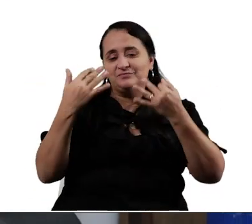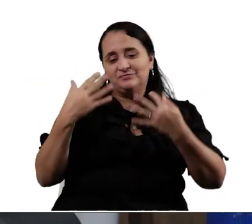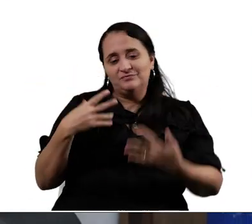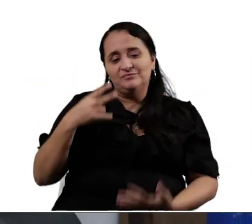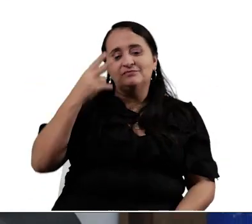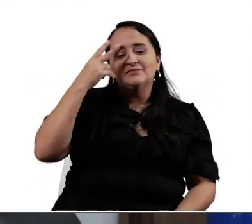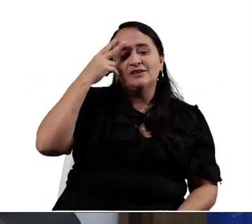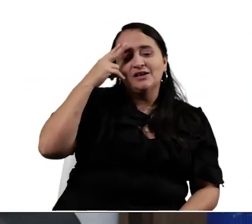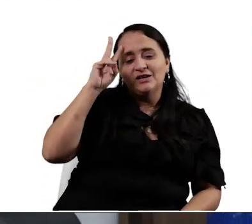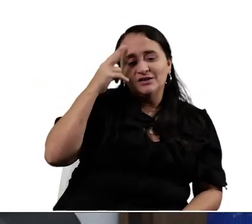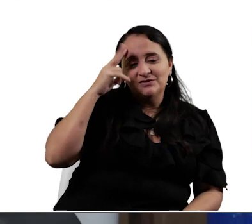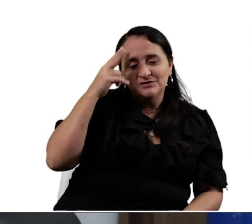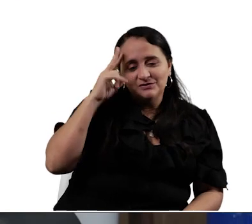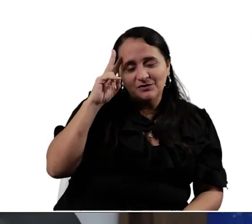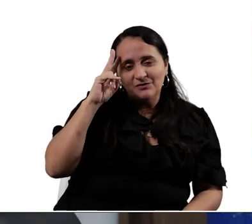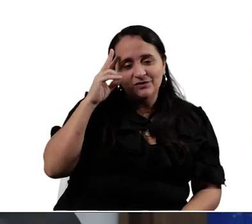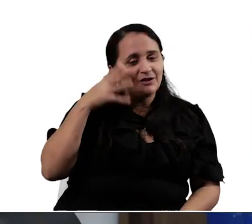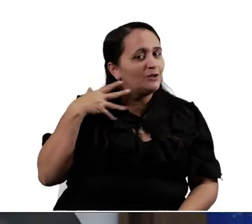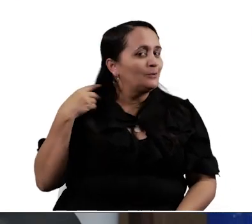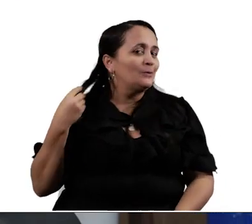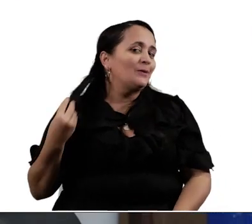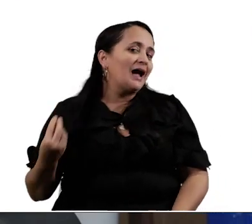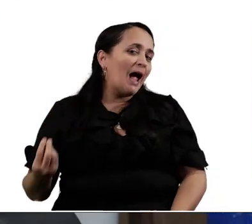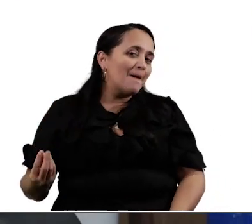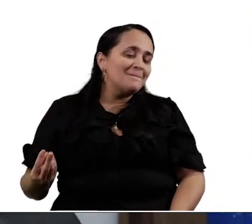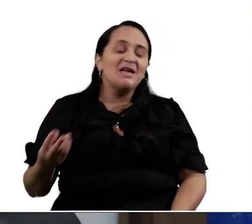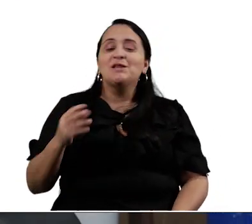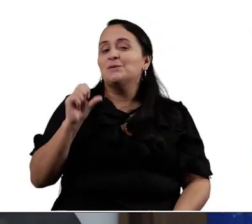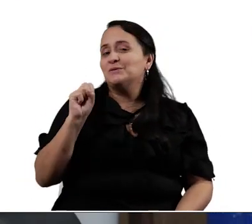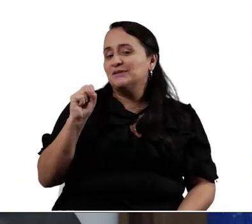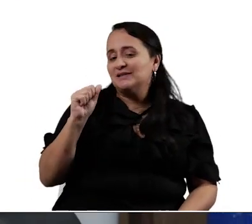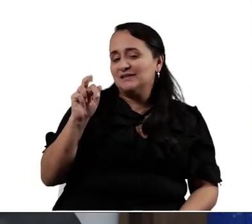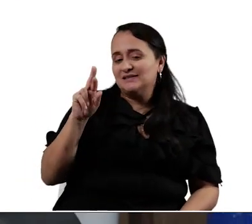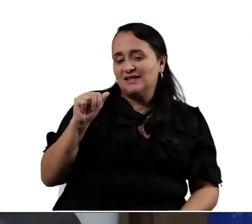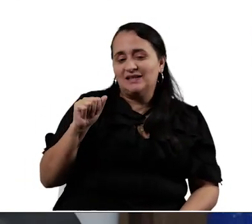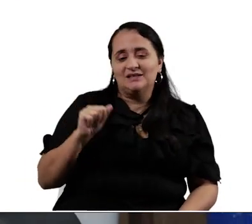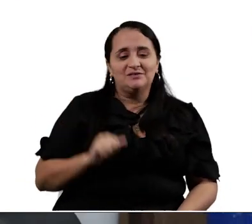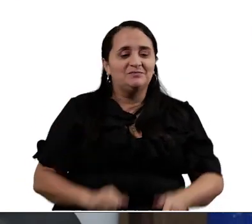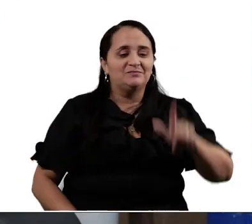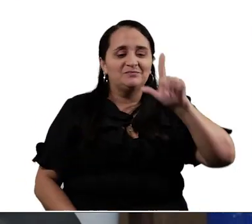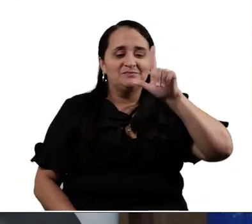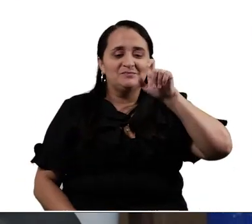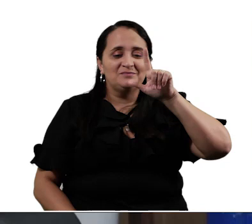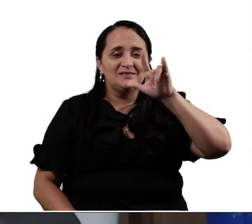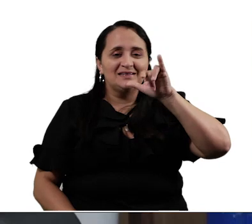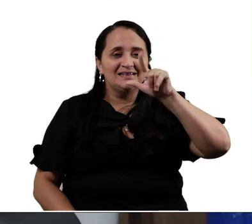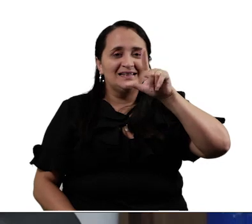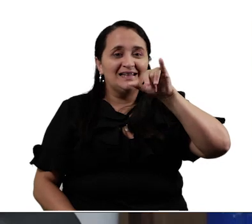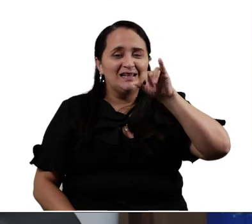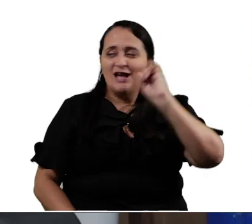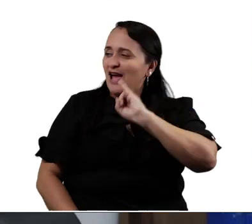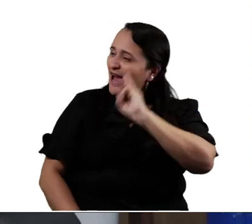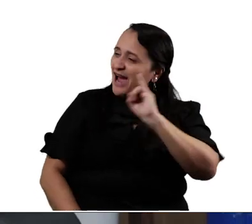Cabelo de Sara. E aqui eu tenho comigo, me acompanhando hoje, a Lili. Lili, diga oi para eles. Oi, tudo